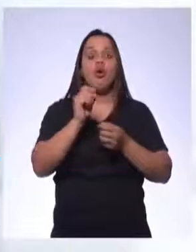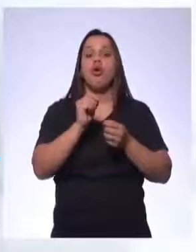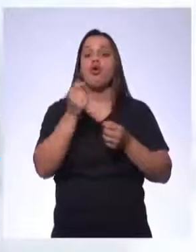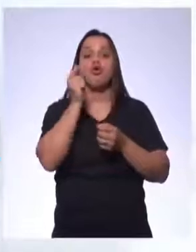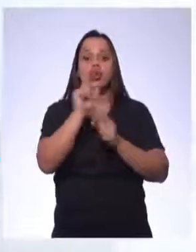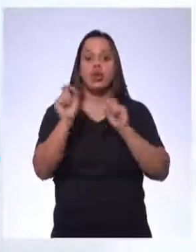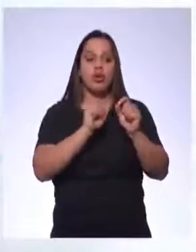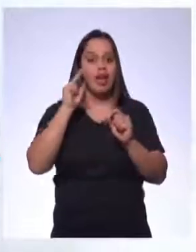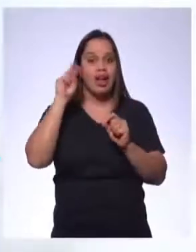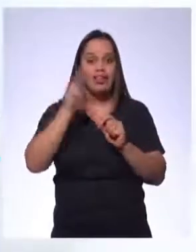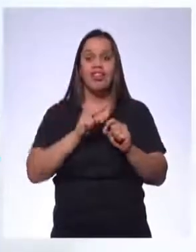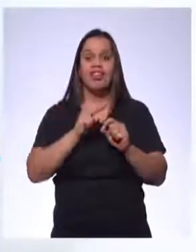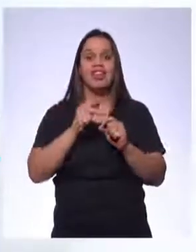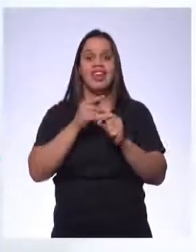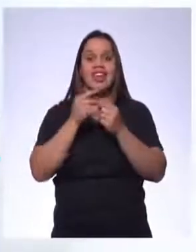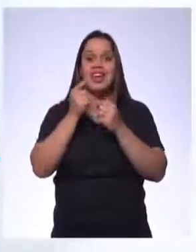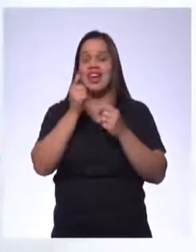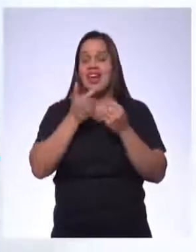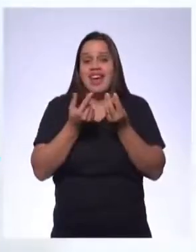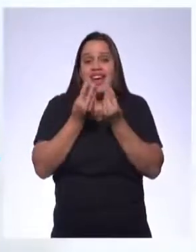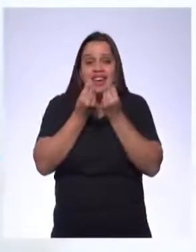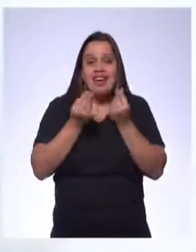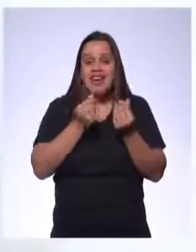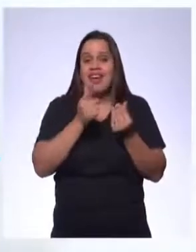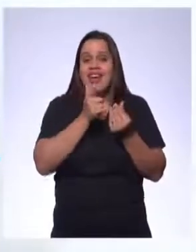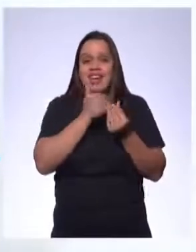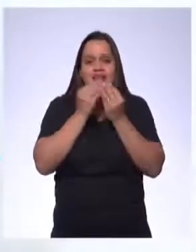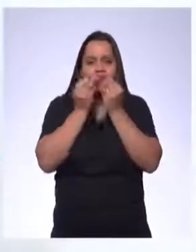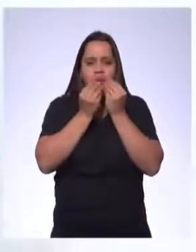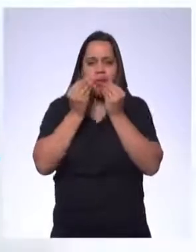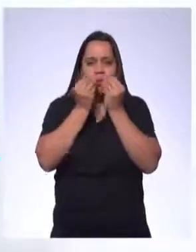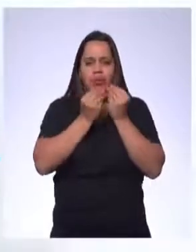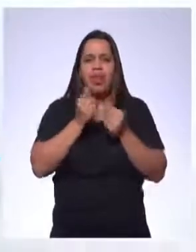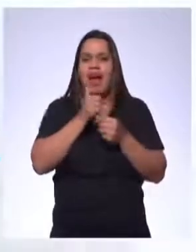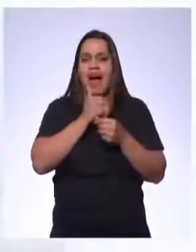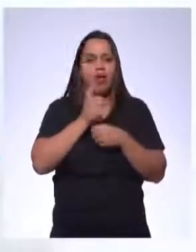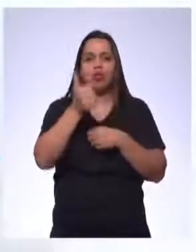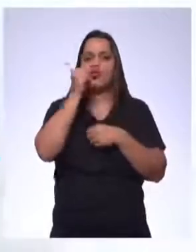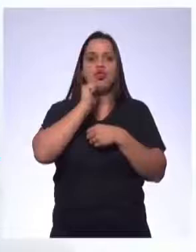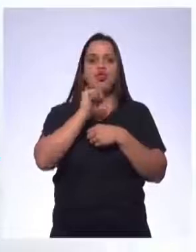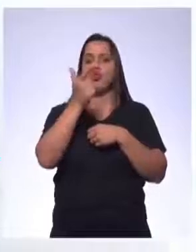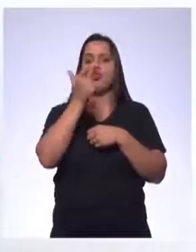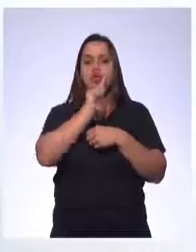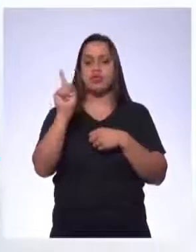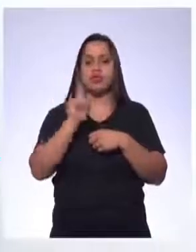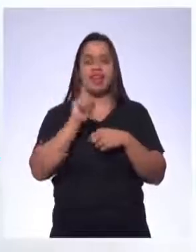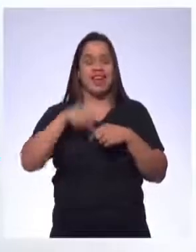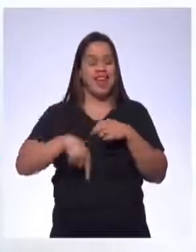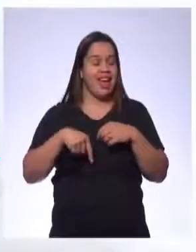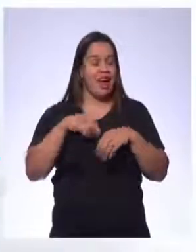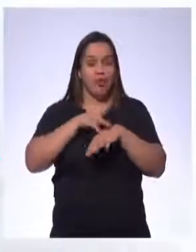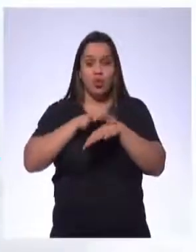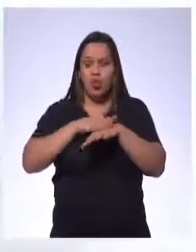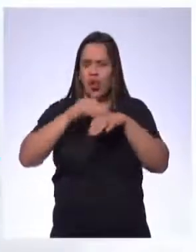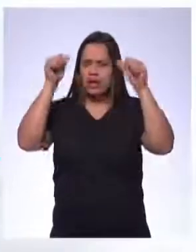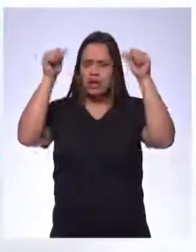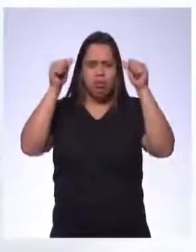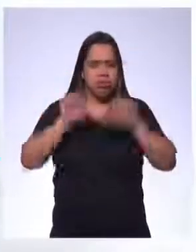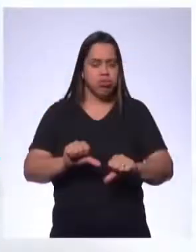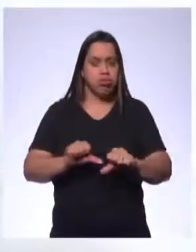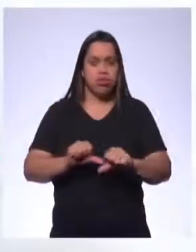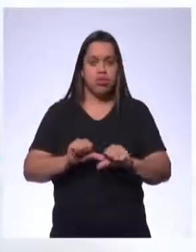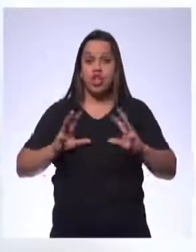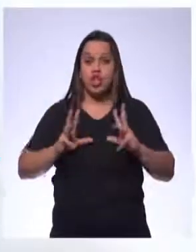morrer afogada, que ela não consegue engolir nem a própria saliva. É uma doença terrível e ataca praticamente todos